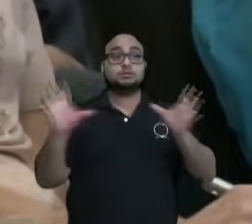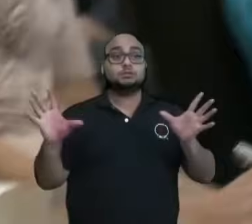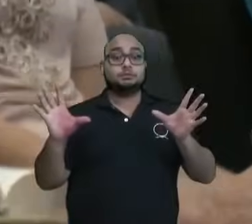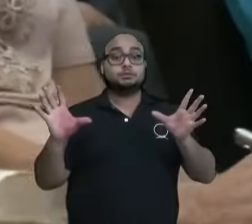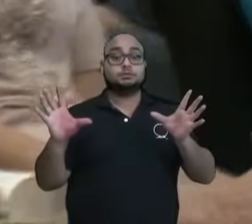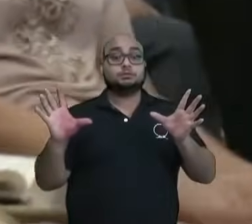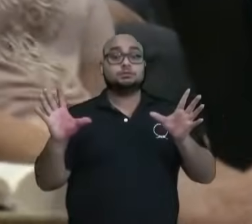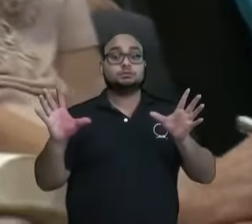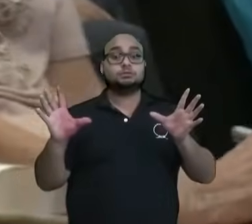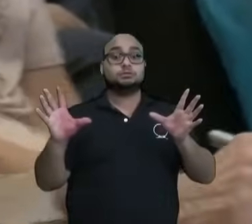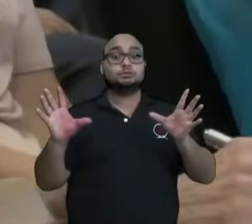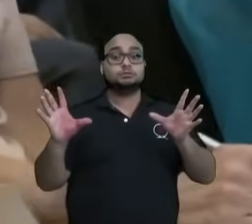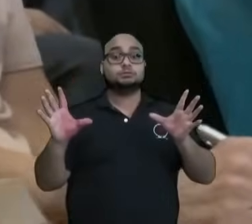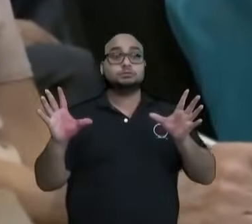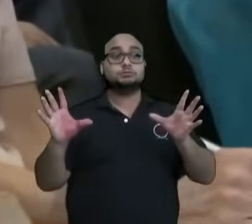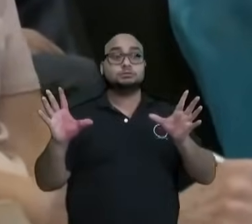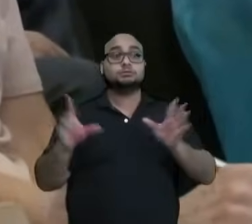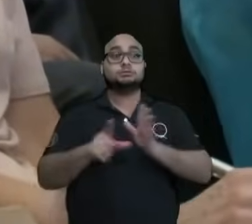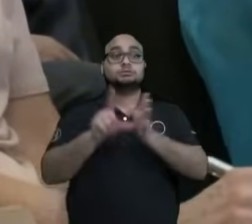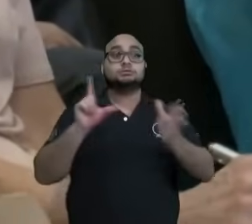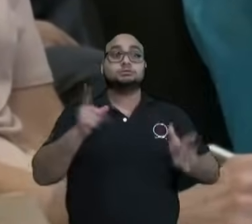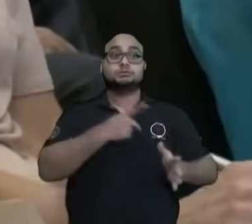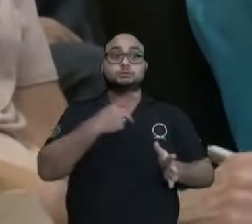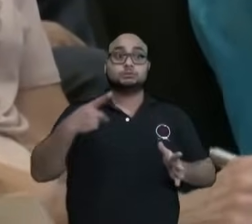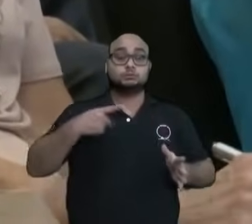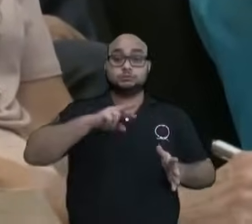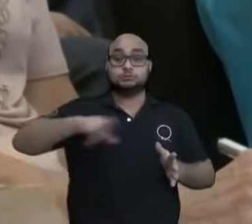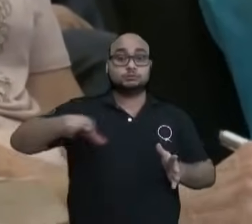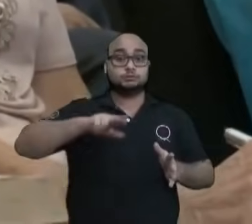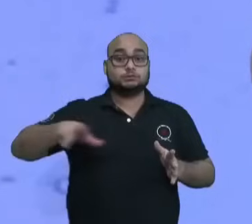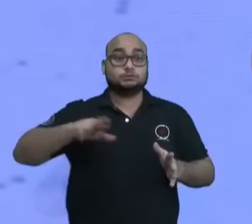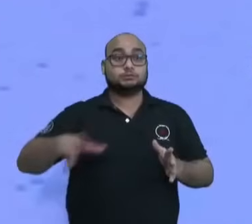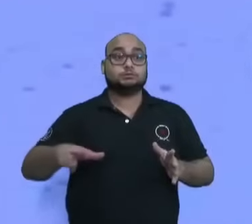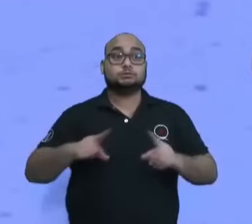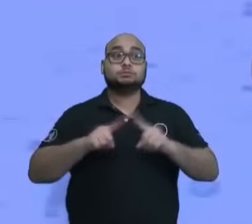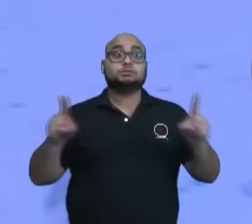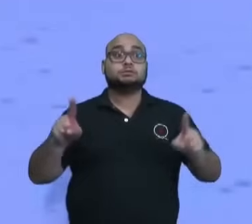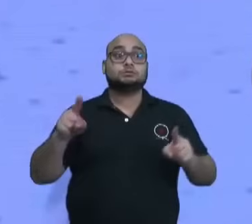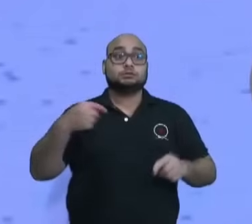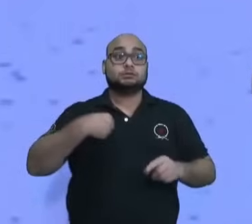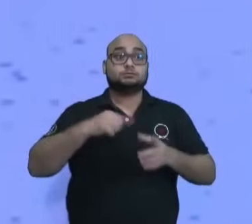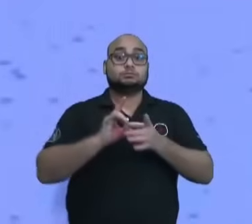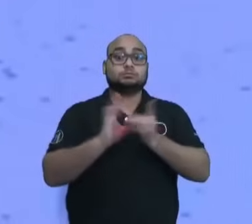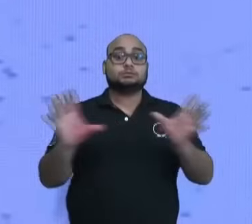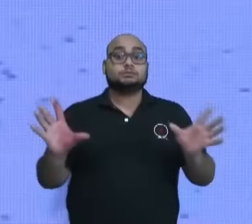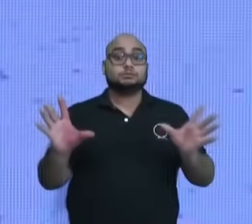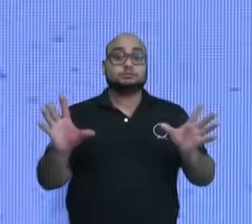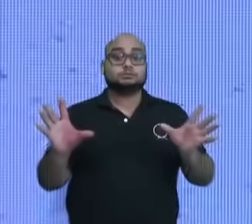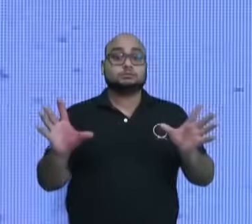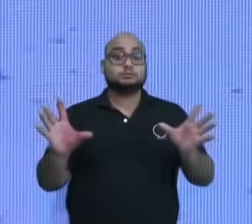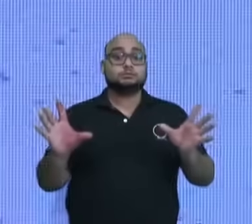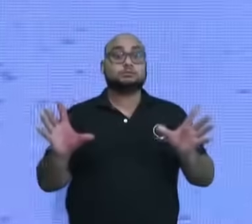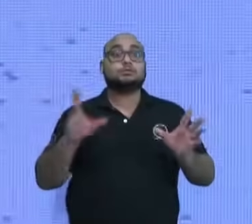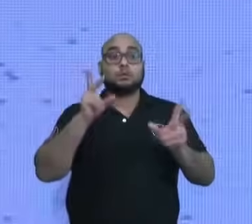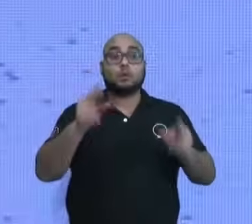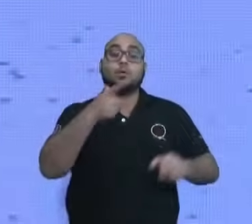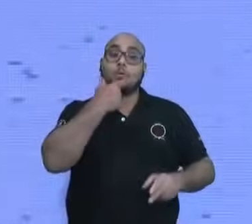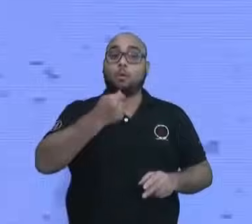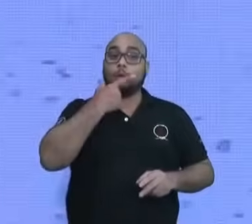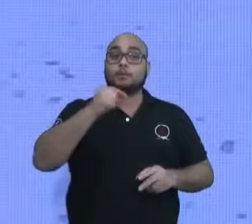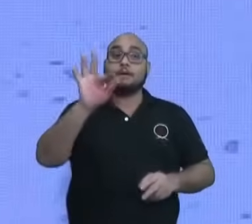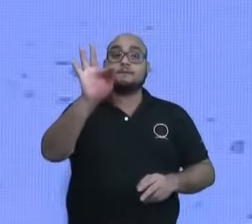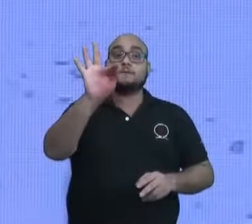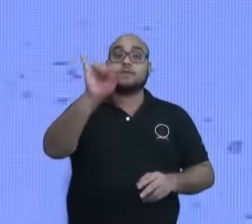consagrou ela fui eu Mas ela já era em Essência igual Felipe era diácono mas estava exercendo o ministério